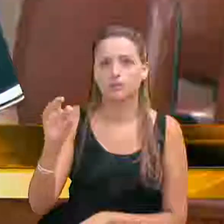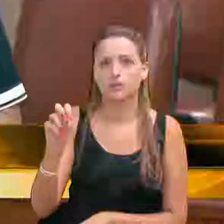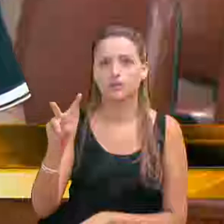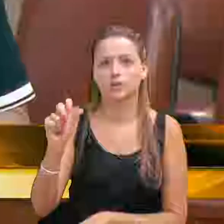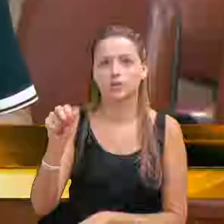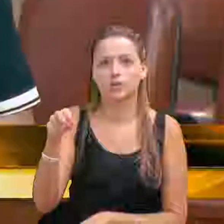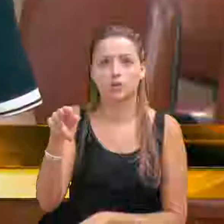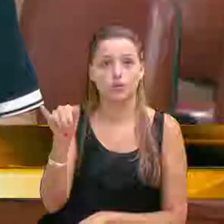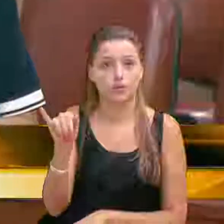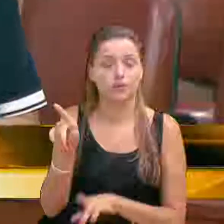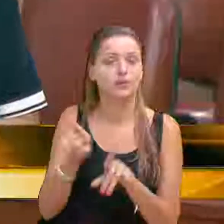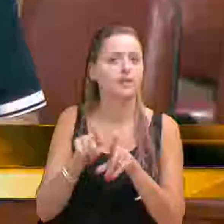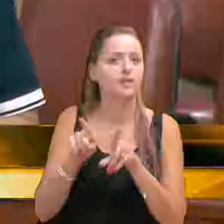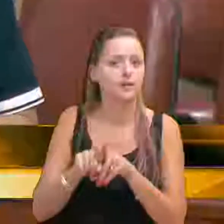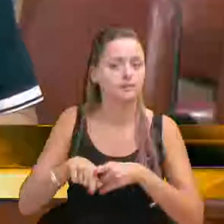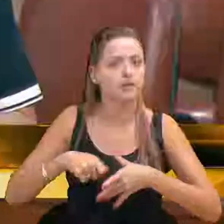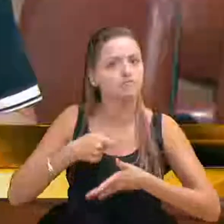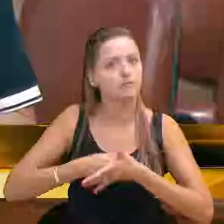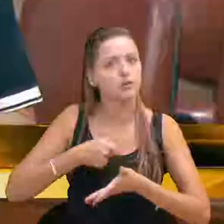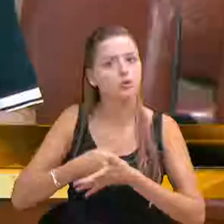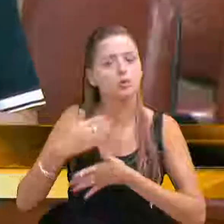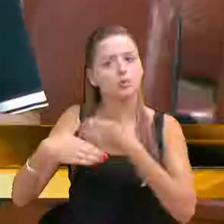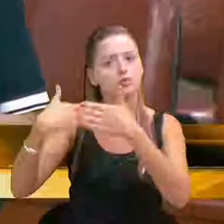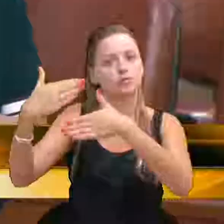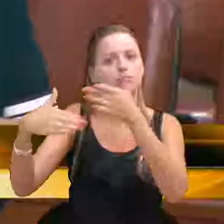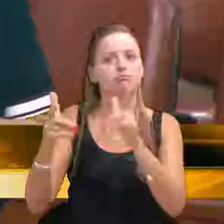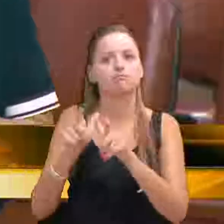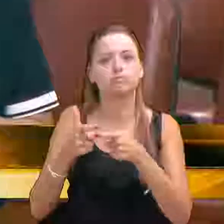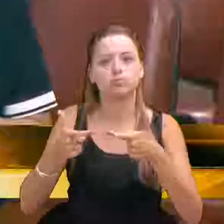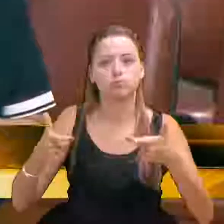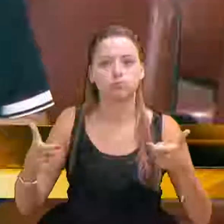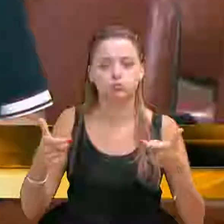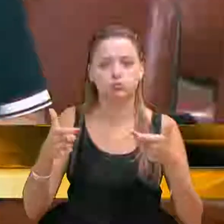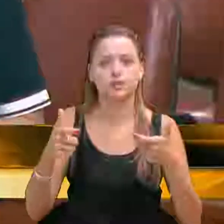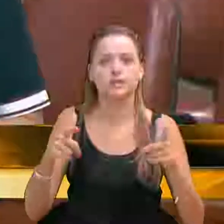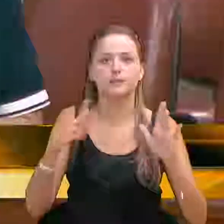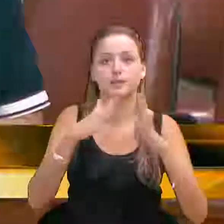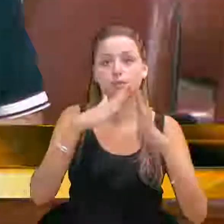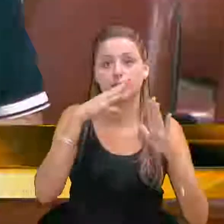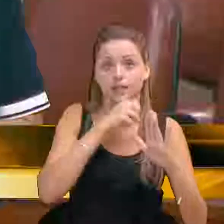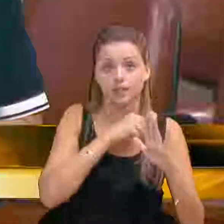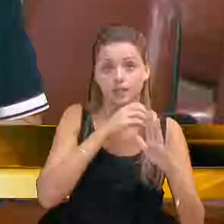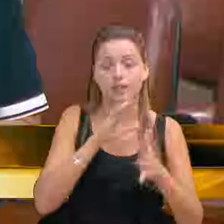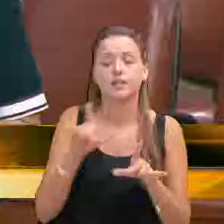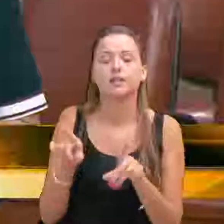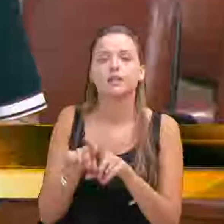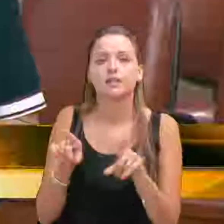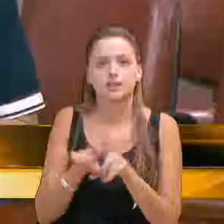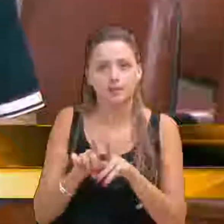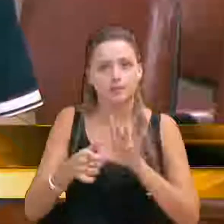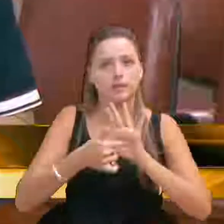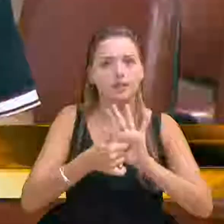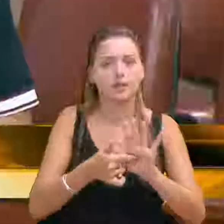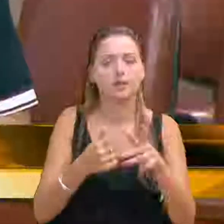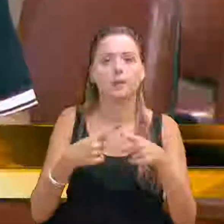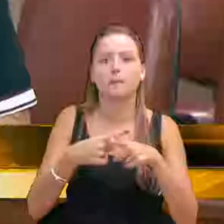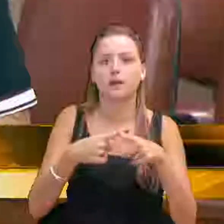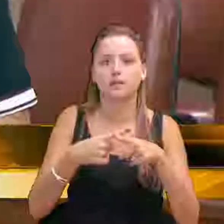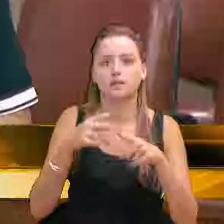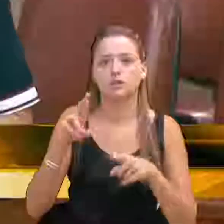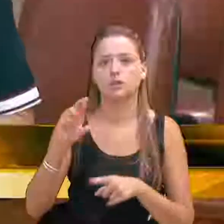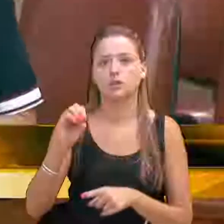se dedicou ao desenvolvimento e expansão da empresa. Destacamos também para a sócia